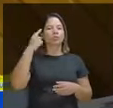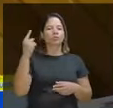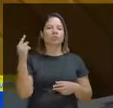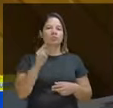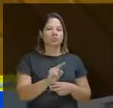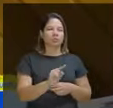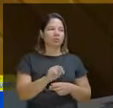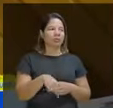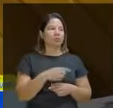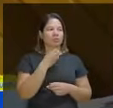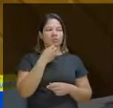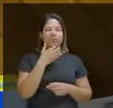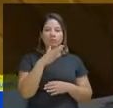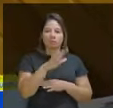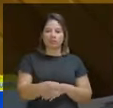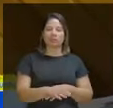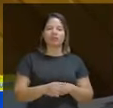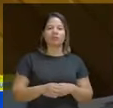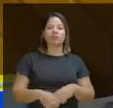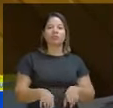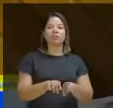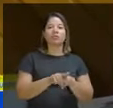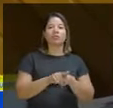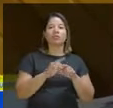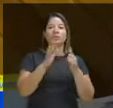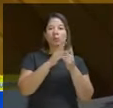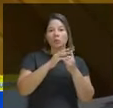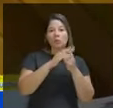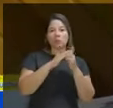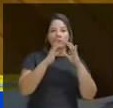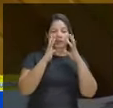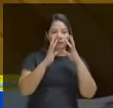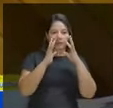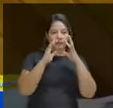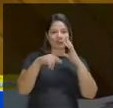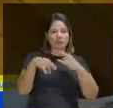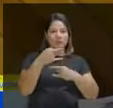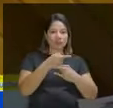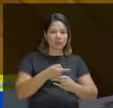acompanham pelo nosso canal Foco de transmissão. na juíza Paola Santos.